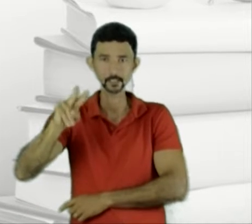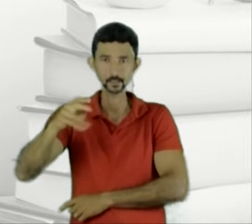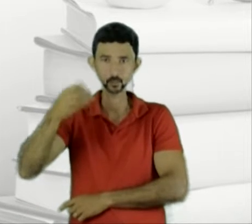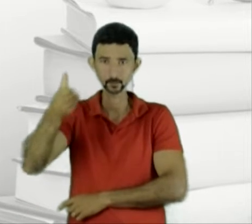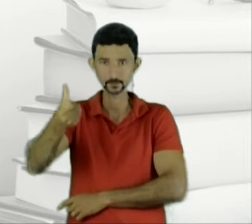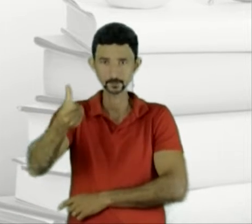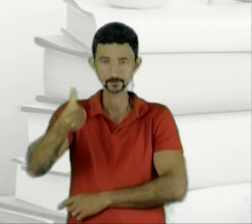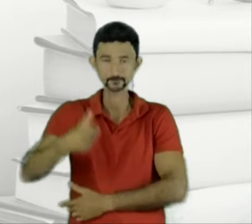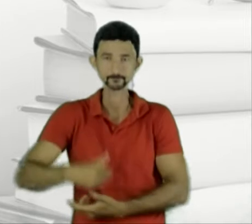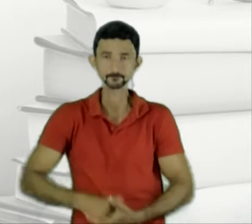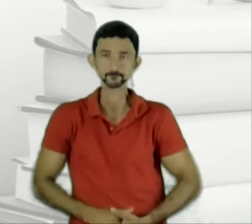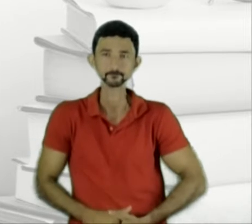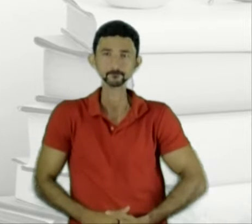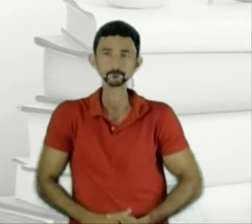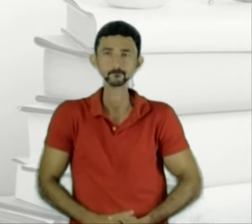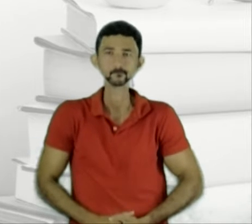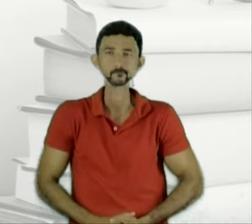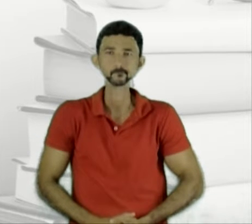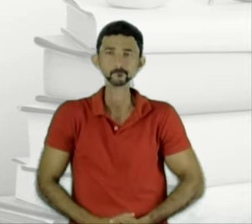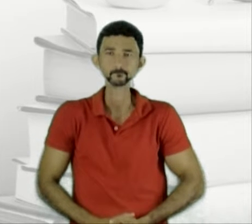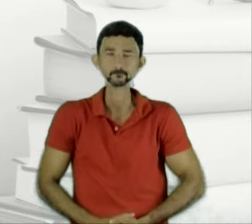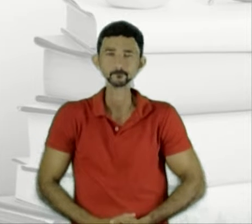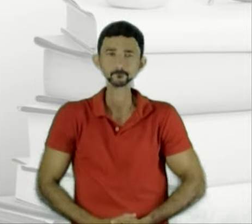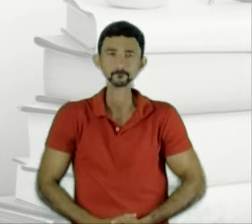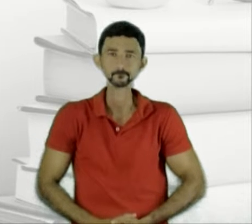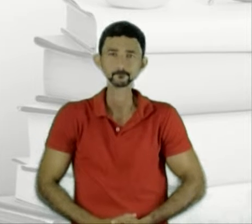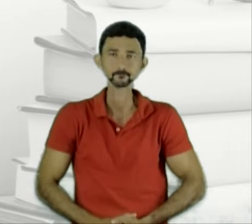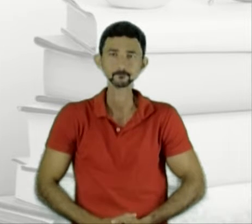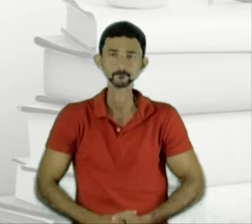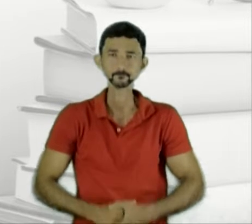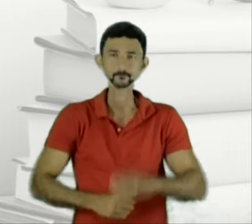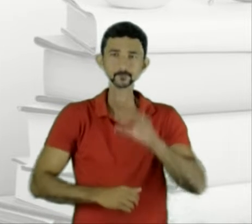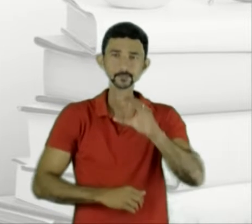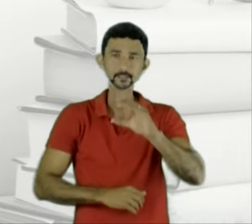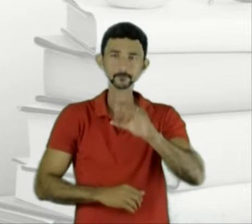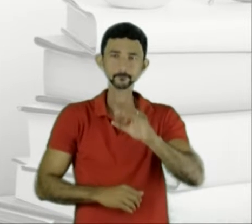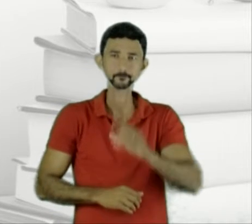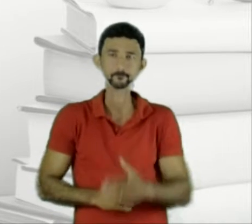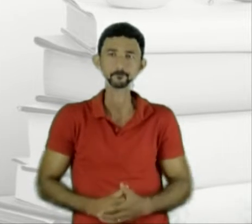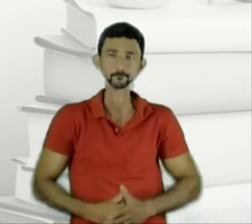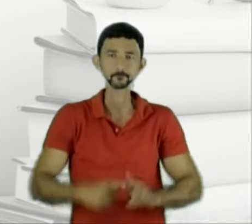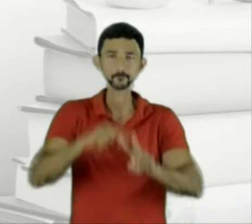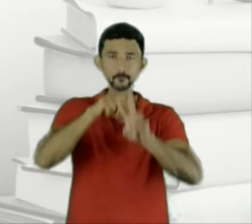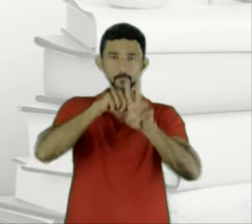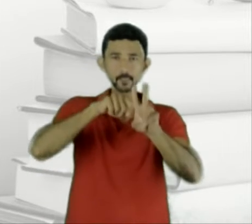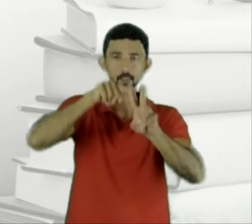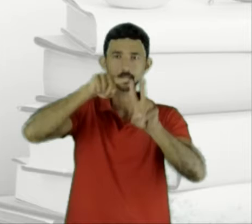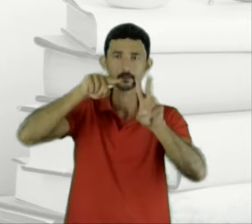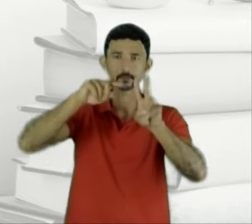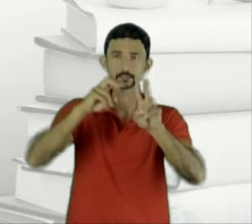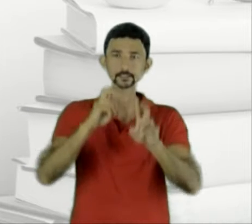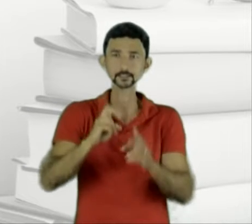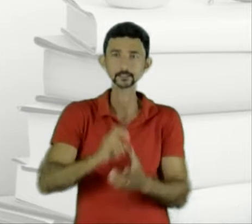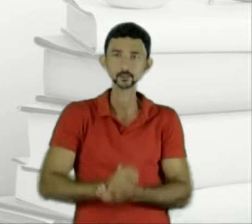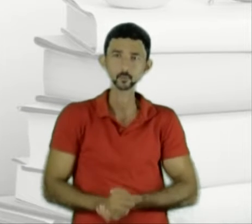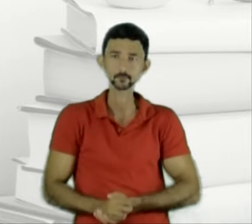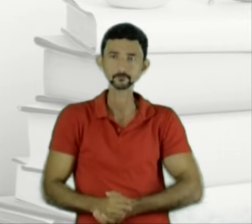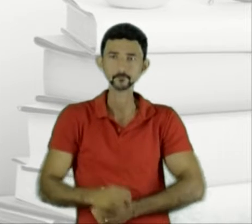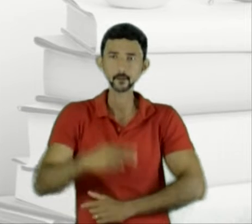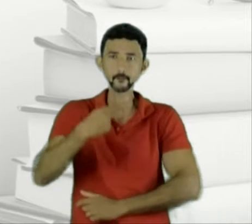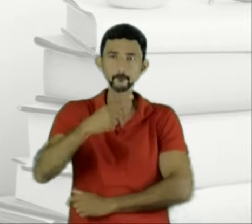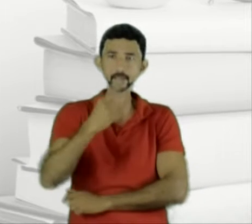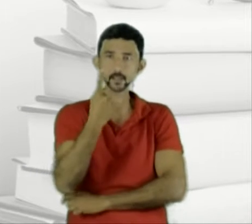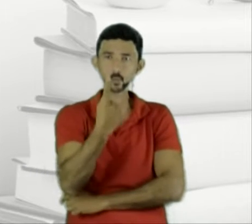6. A letra C, raiz quadrada de 5, p elevado à primeira